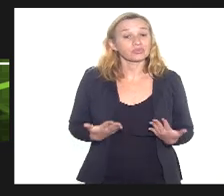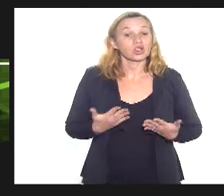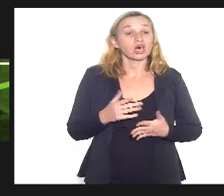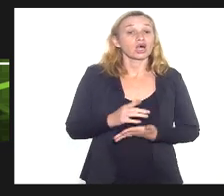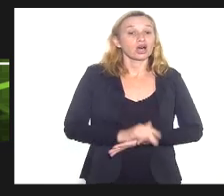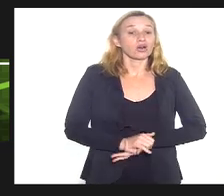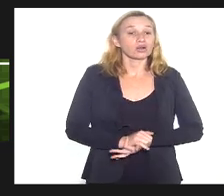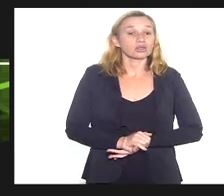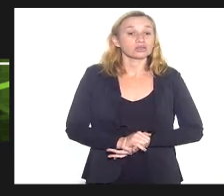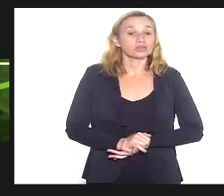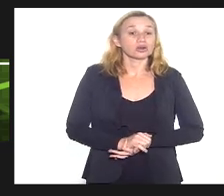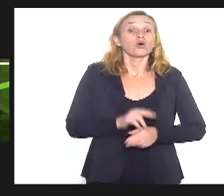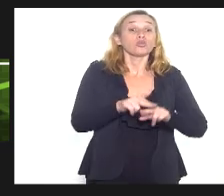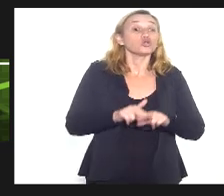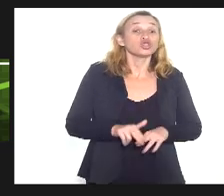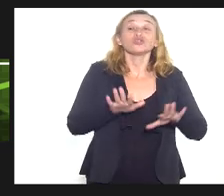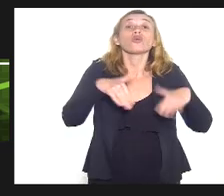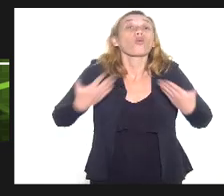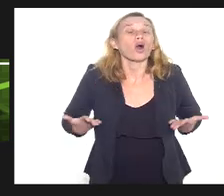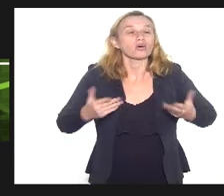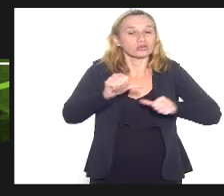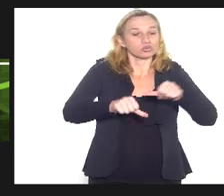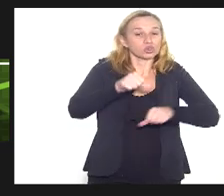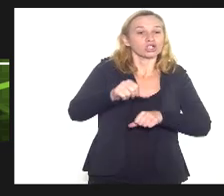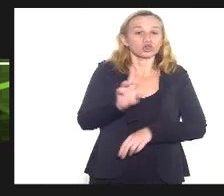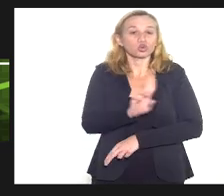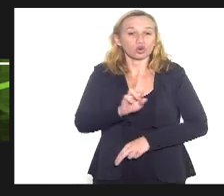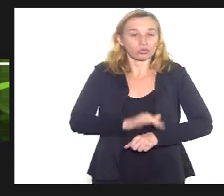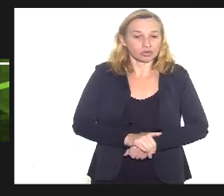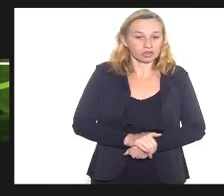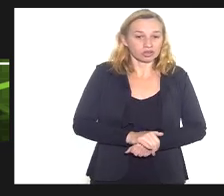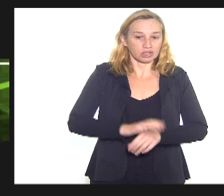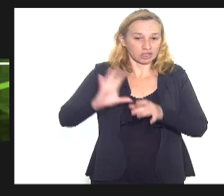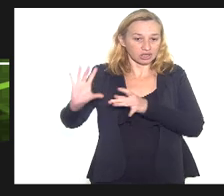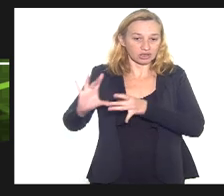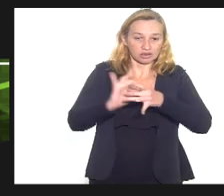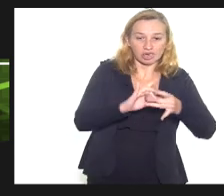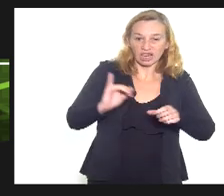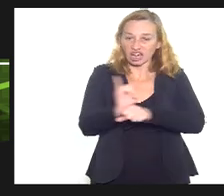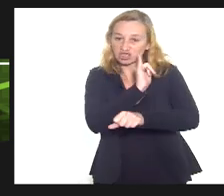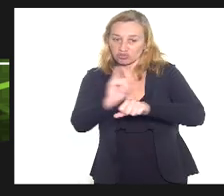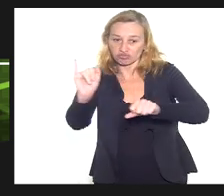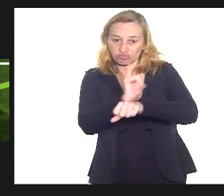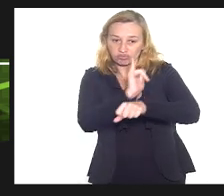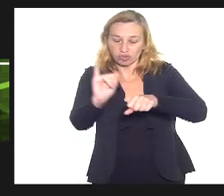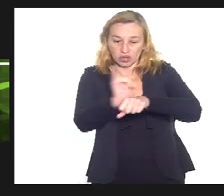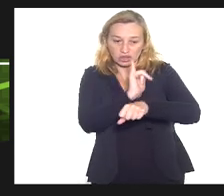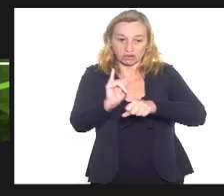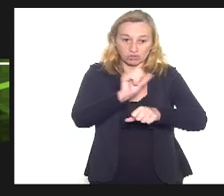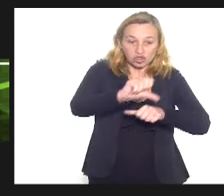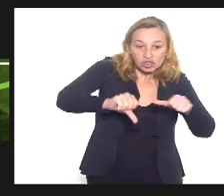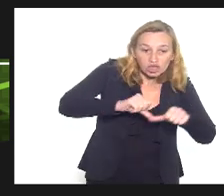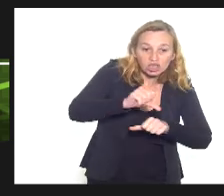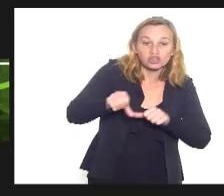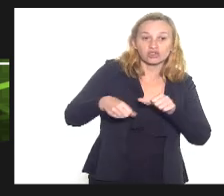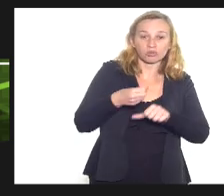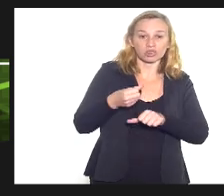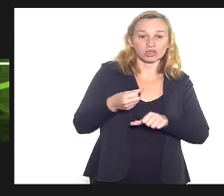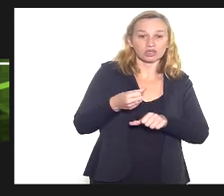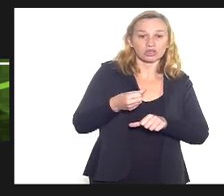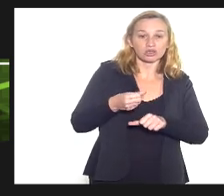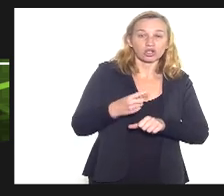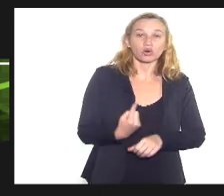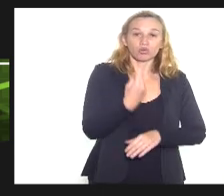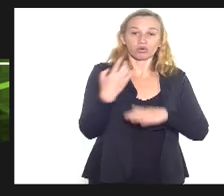Isso, qual o motivo dessa mudança? Foi consolidar a nossa estratégia de transformação numa empresa de